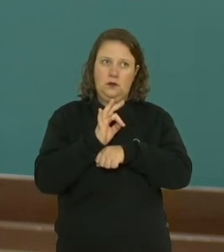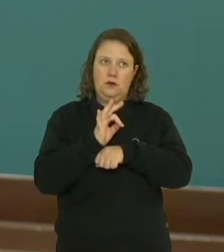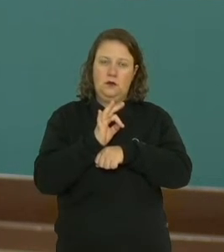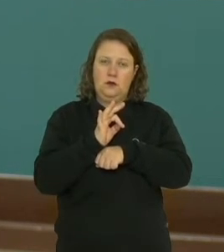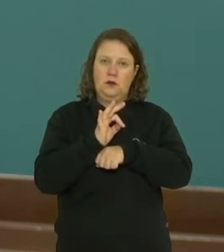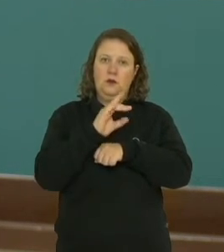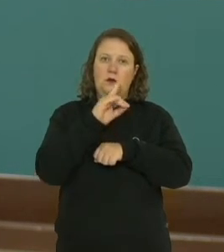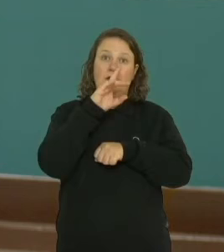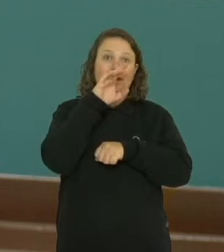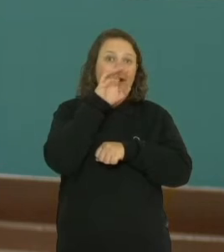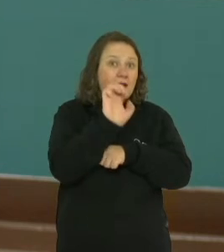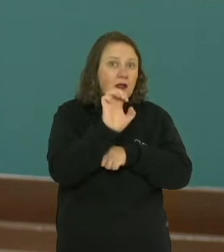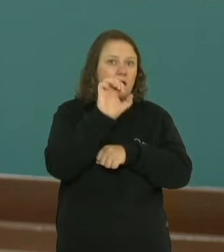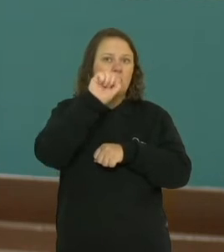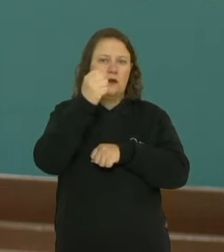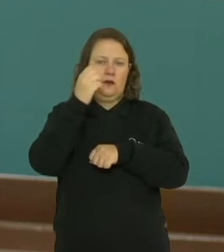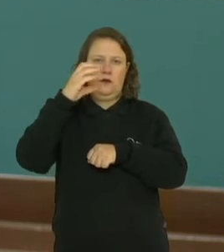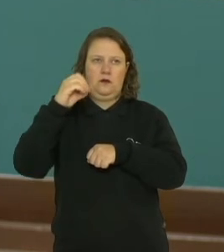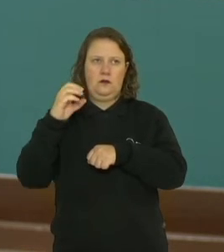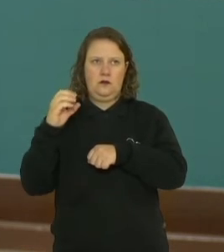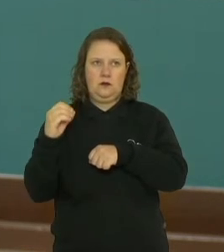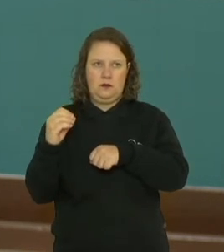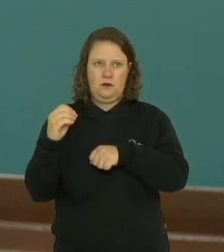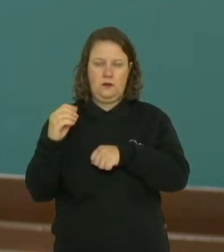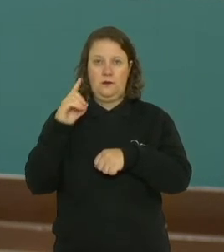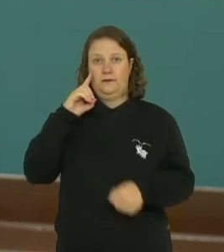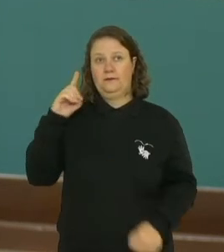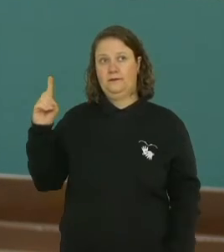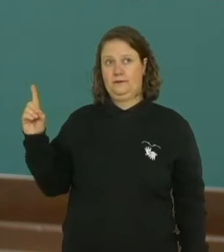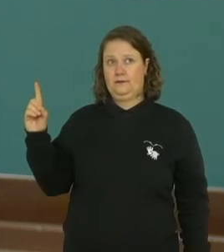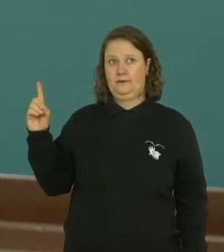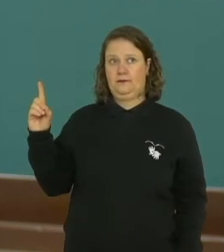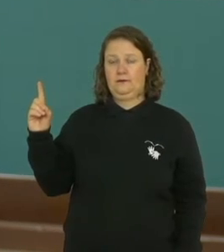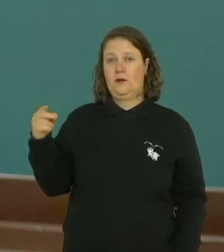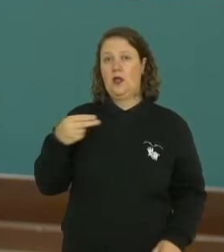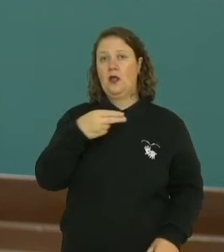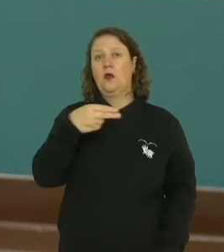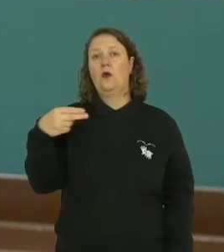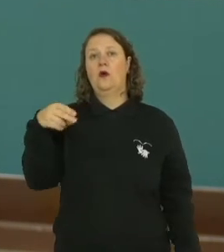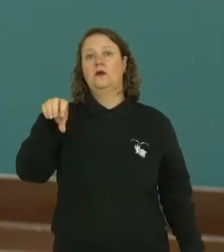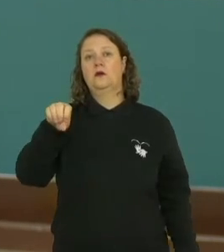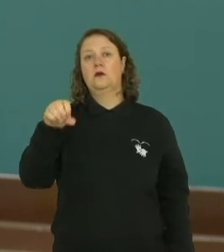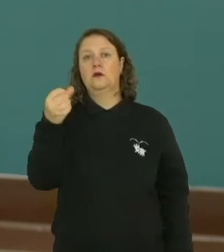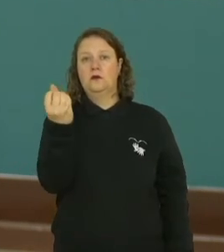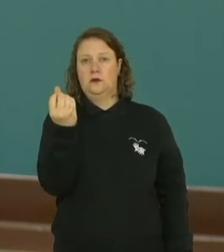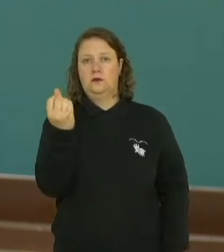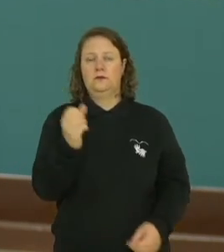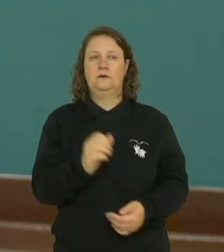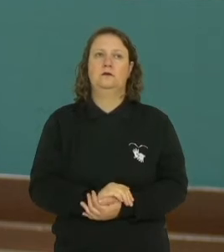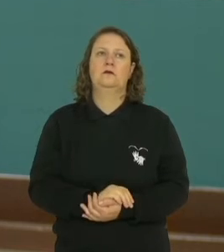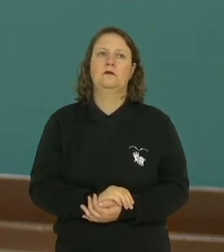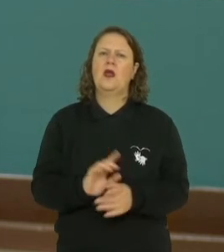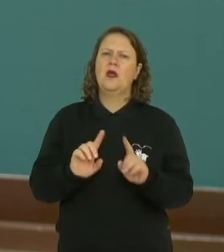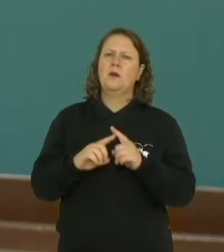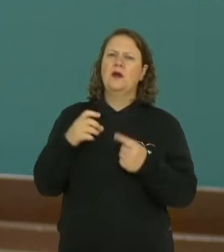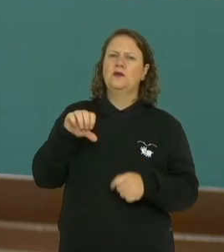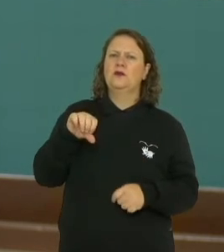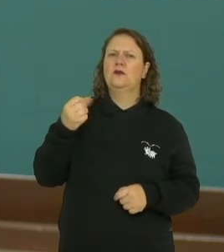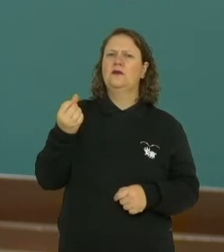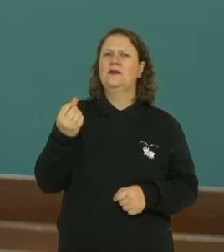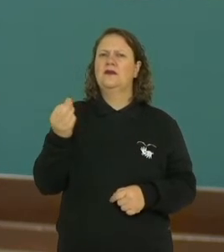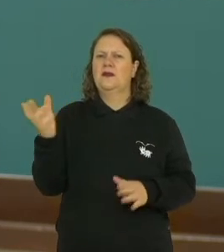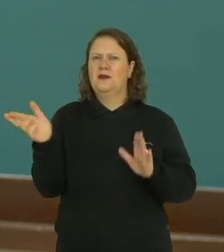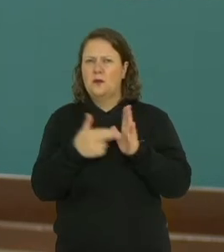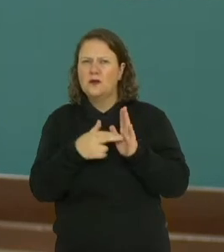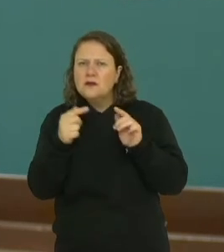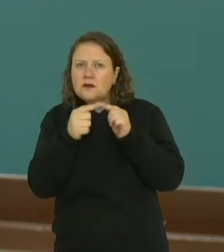gente vai fazer 0,12 vezes 800. Então, isso deu 96. Mas esse 96 não é a resposta da